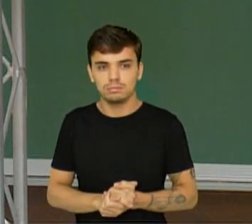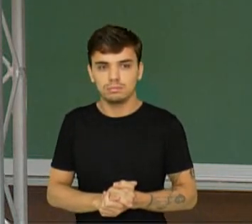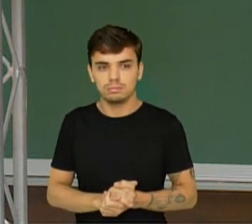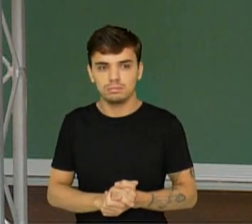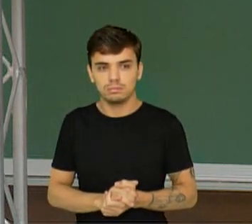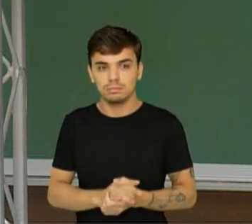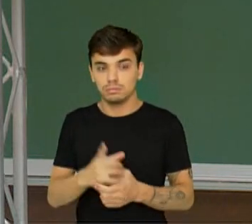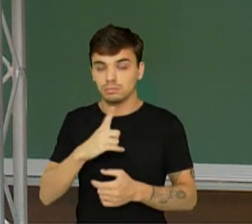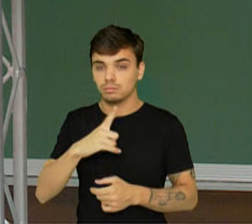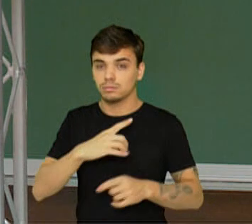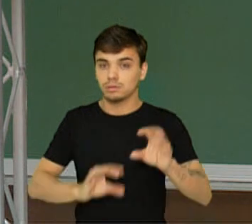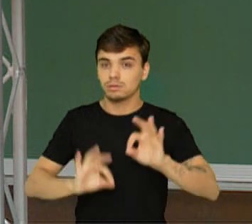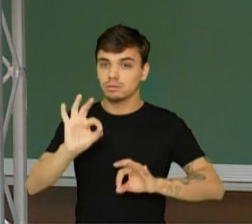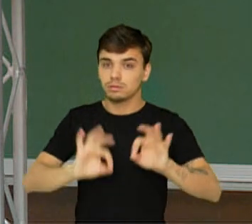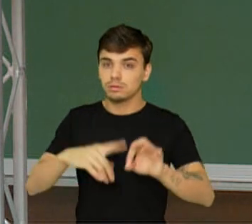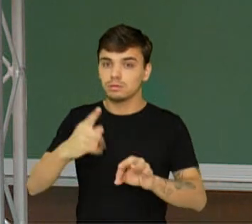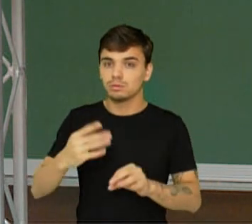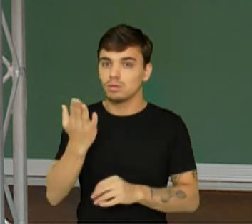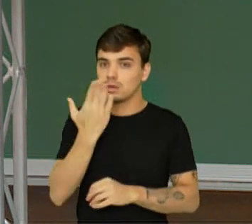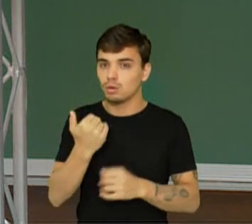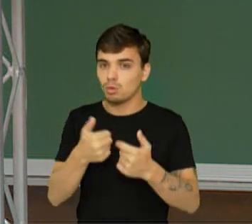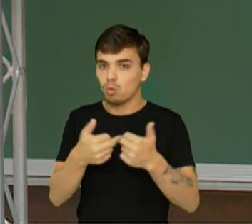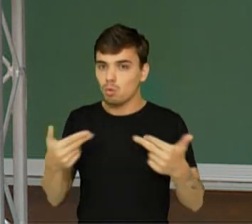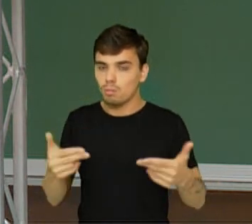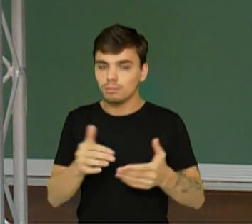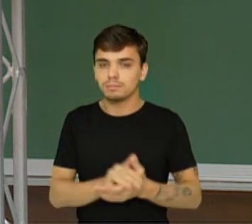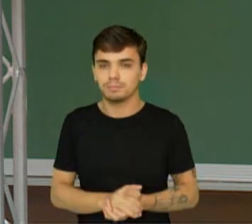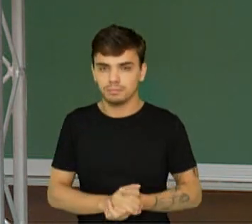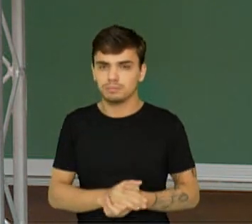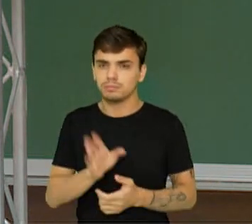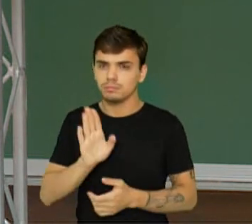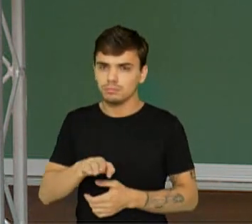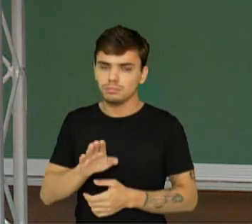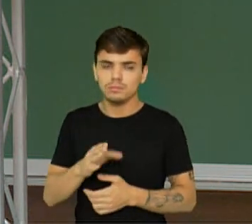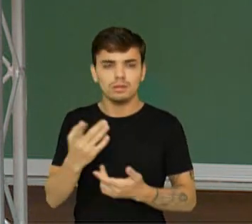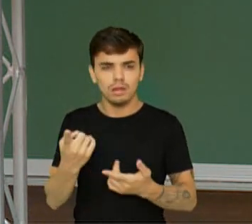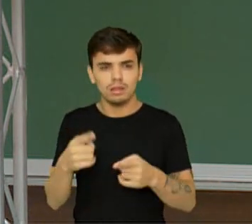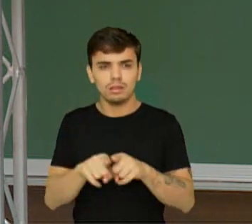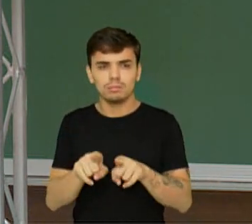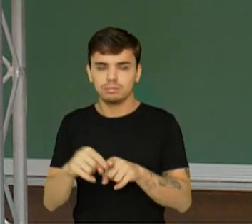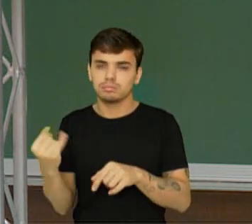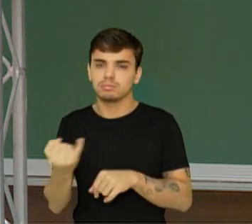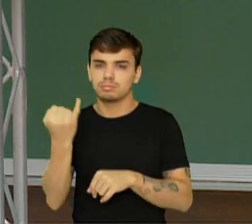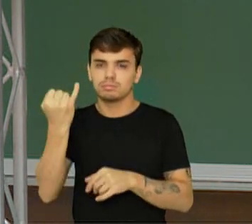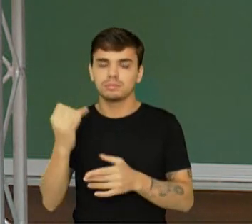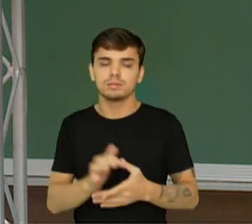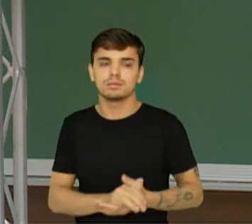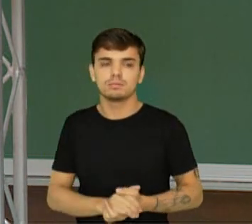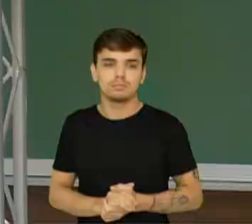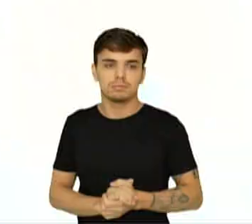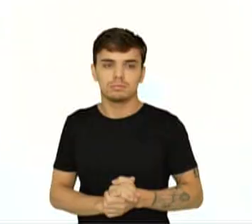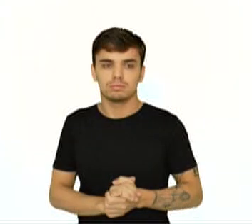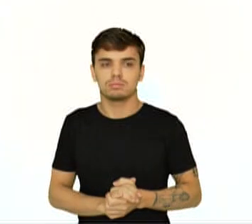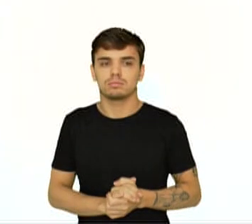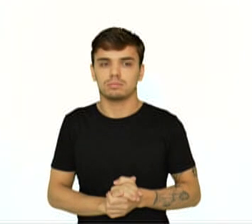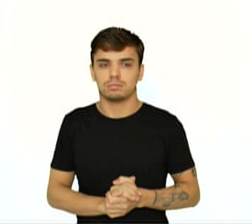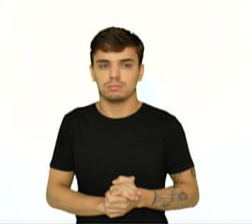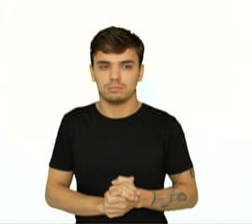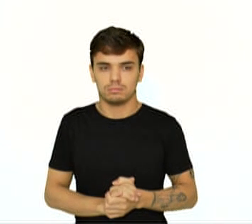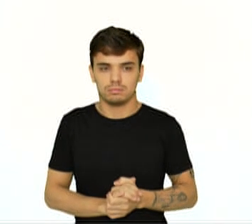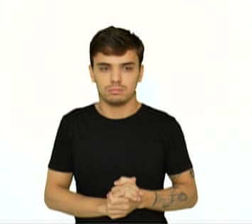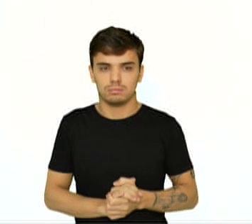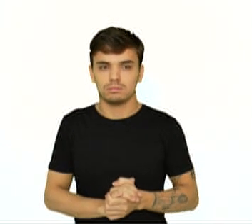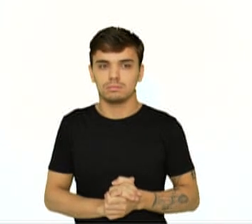Trata de organizar tus comidas, né? É fundamental ser organizado. Pensa em lo que bebes,